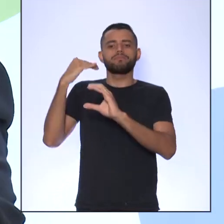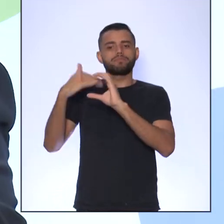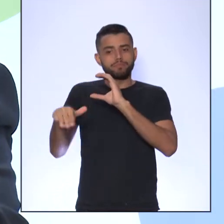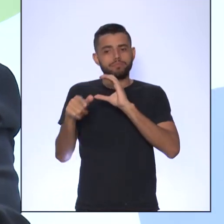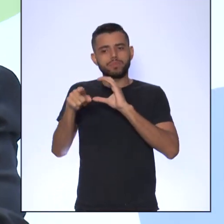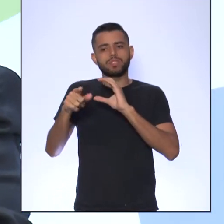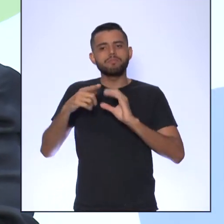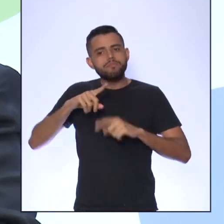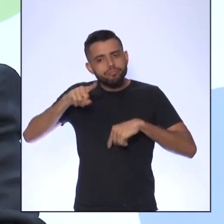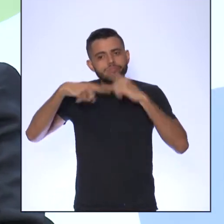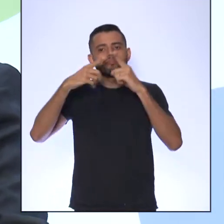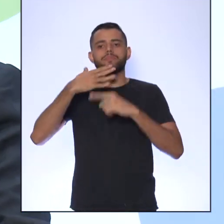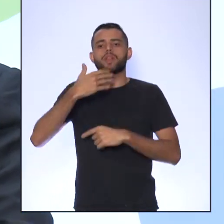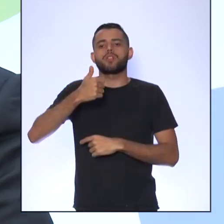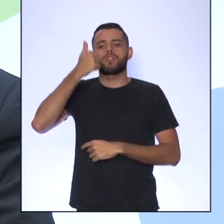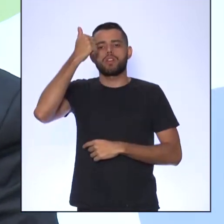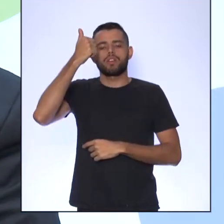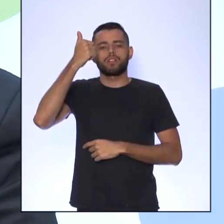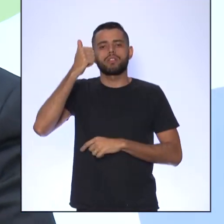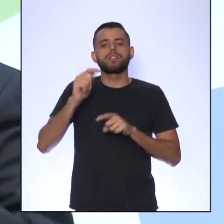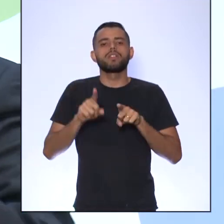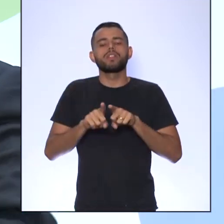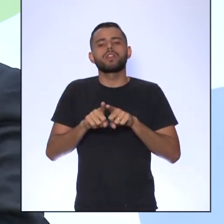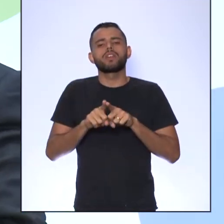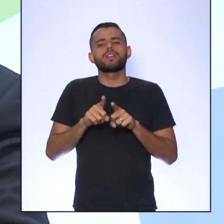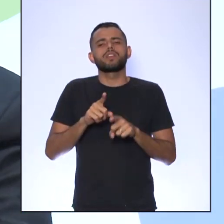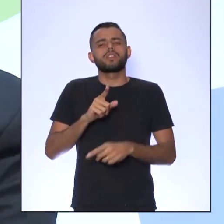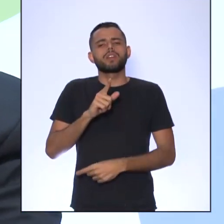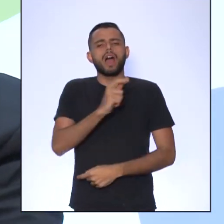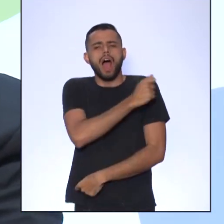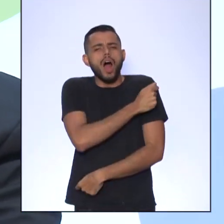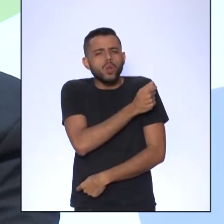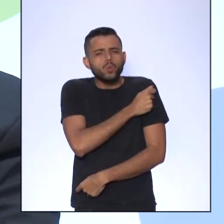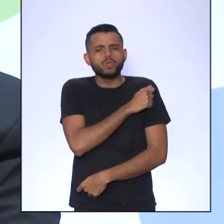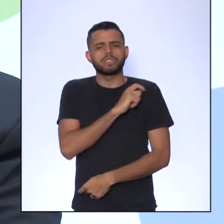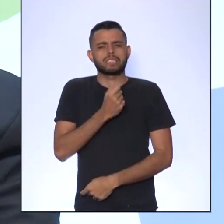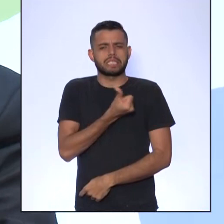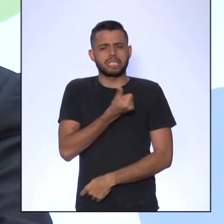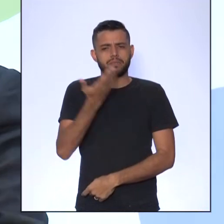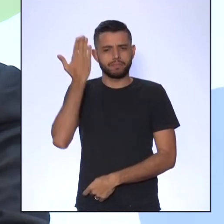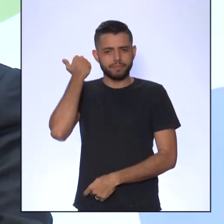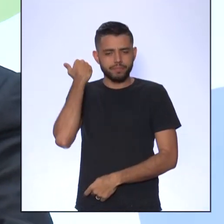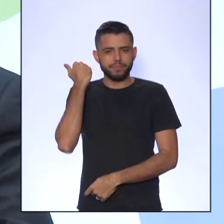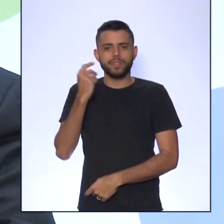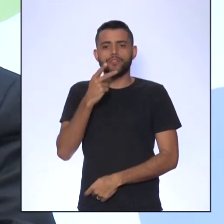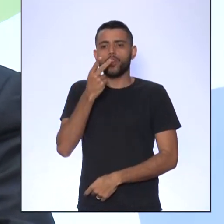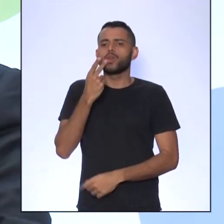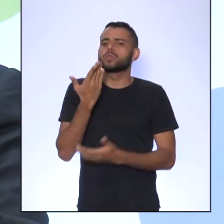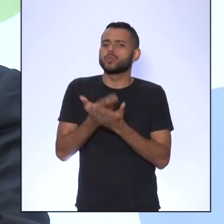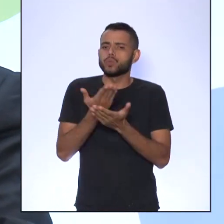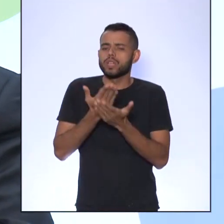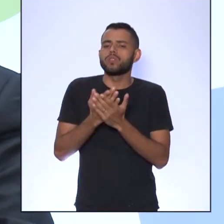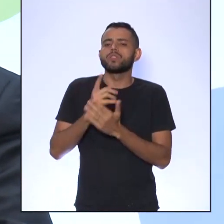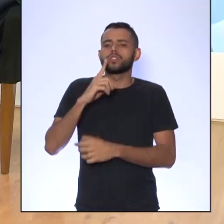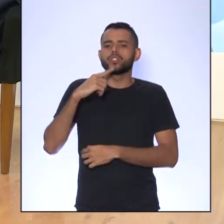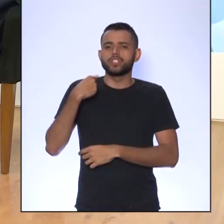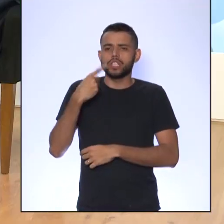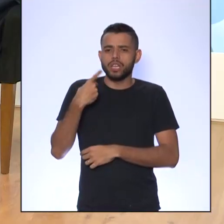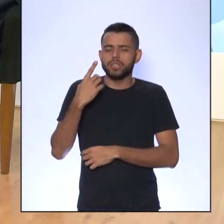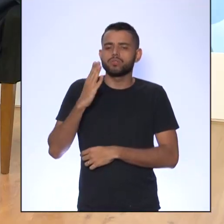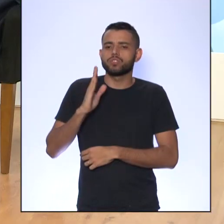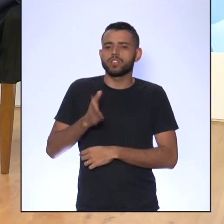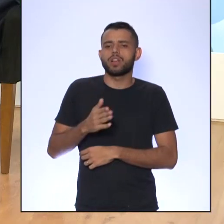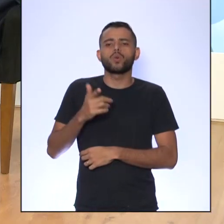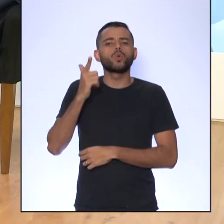uma estudante aqui na sexta-feira que deu a seguinte dica, uma ex-aluna que já está fazendo direito, conseguiu bolsa do ProUni, ela